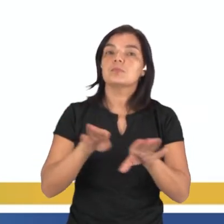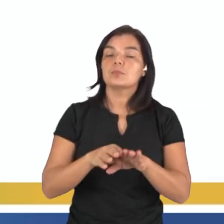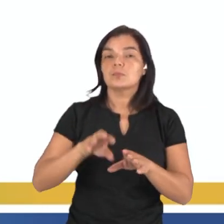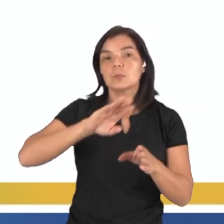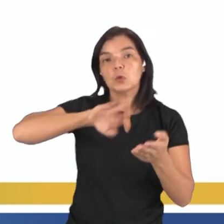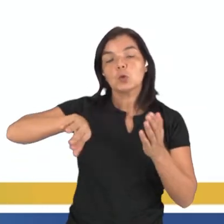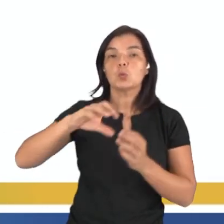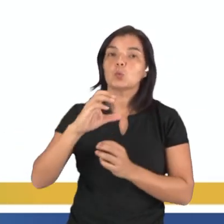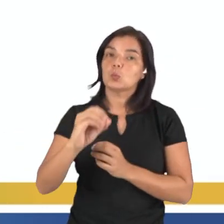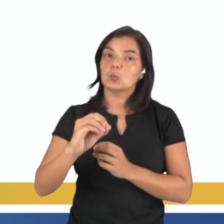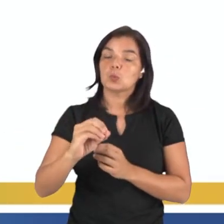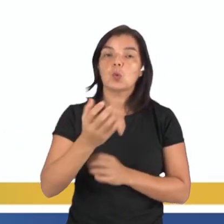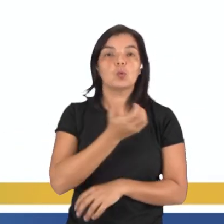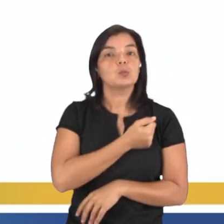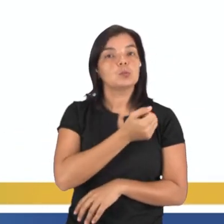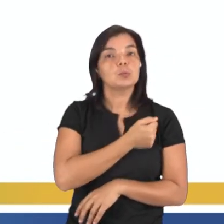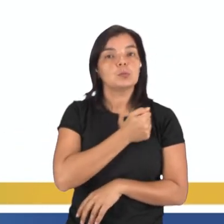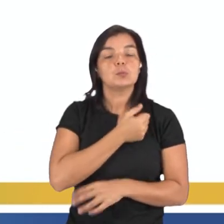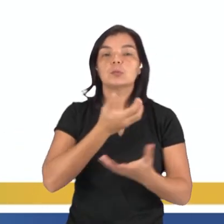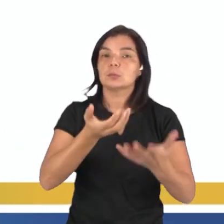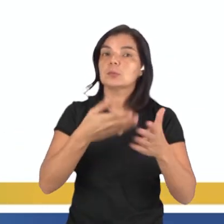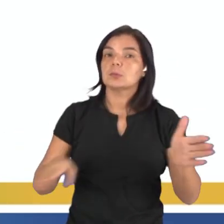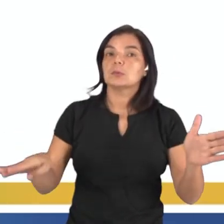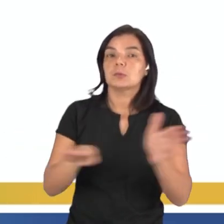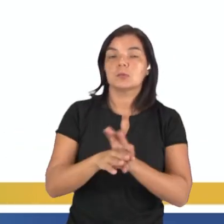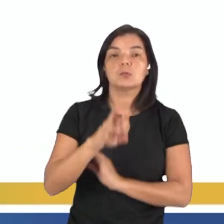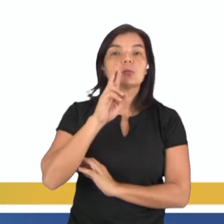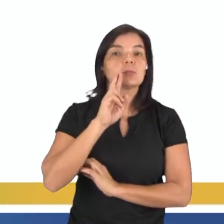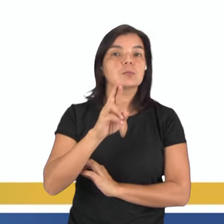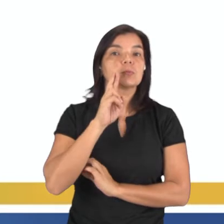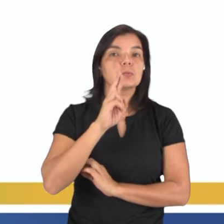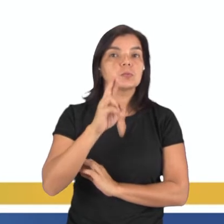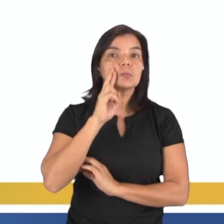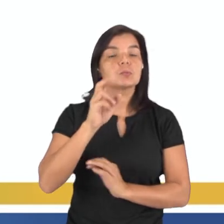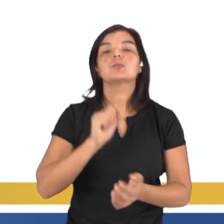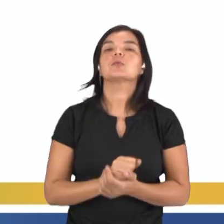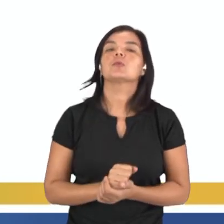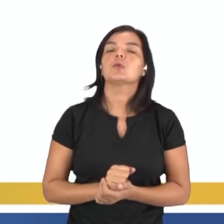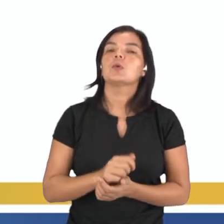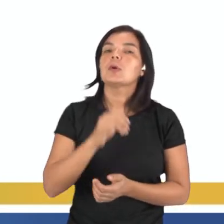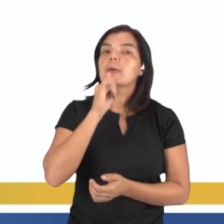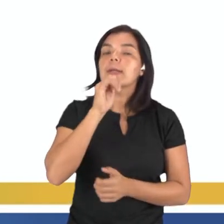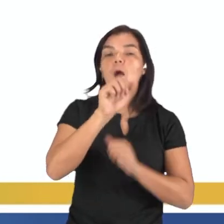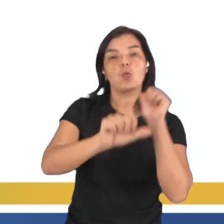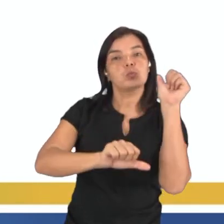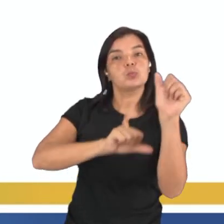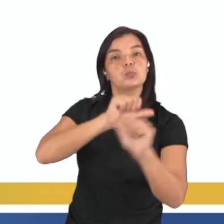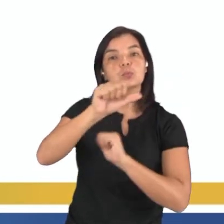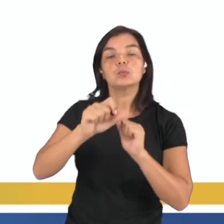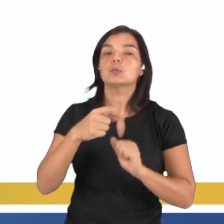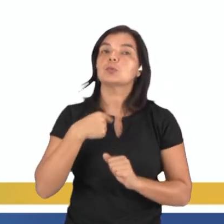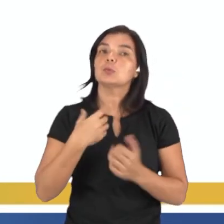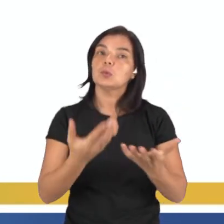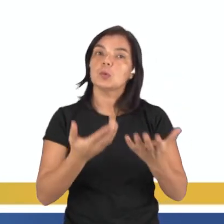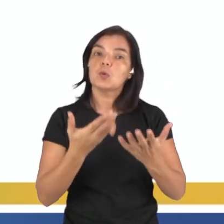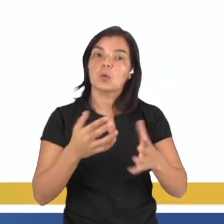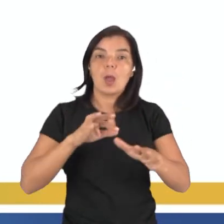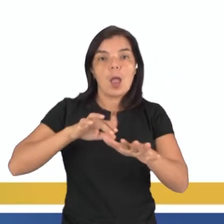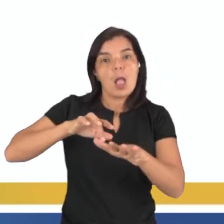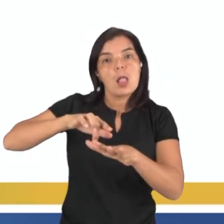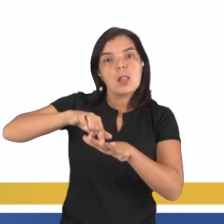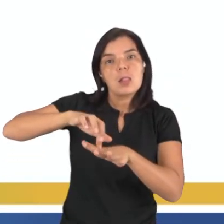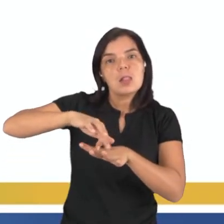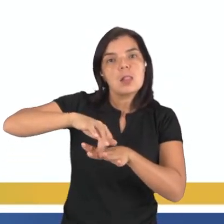1 zero do número que você quer chegar à sua resposta. No caso inverso, quando eu quero descer